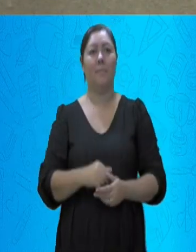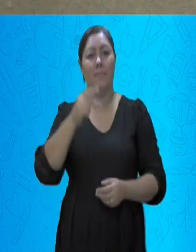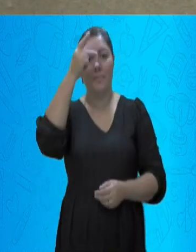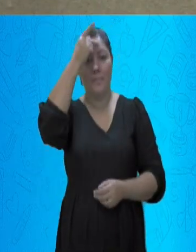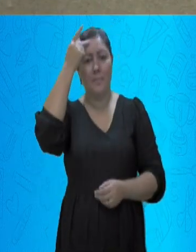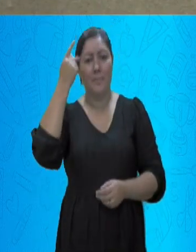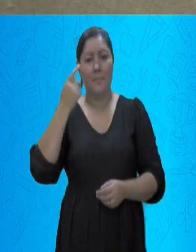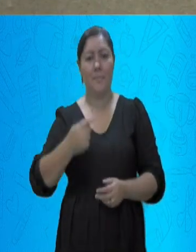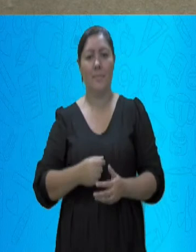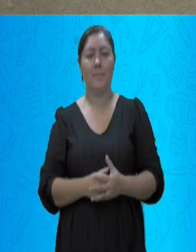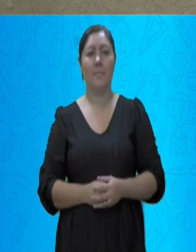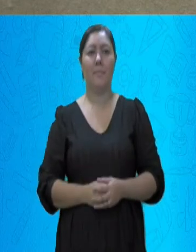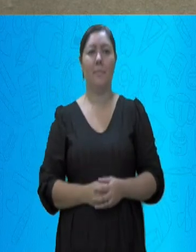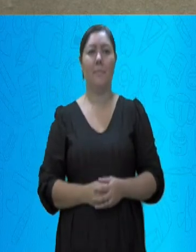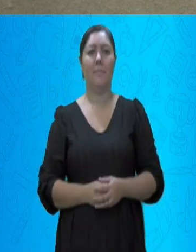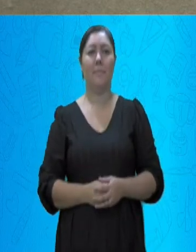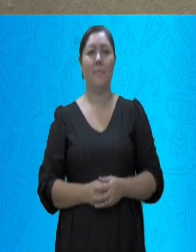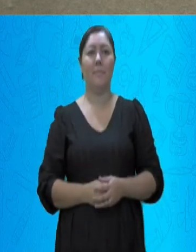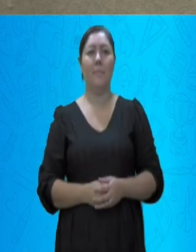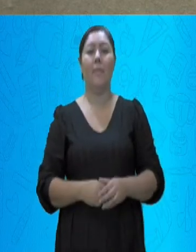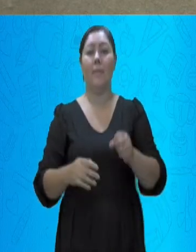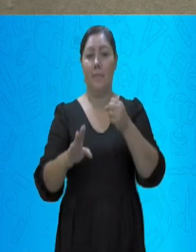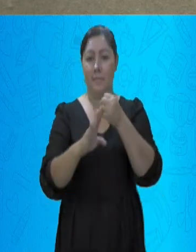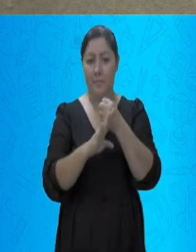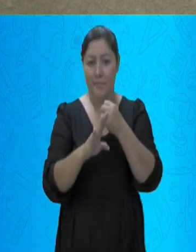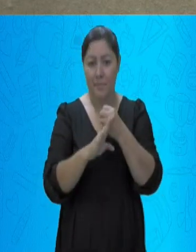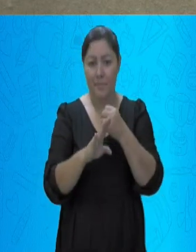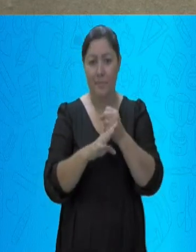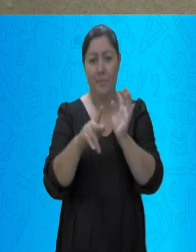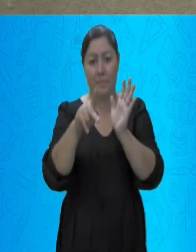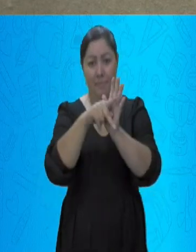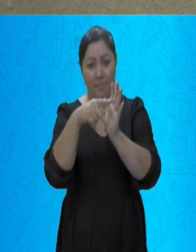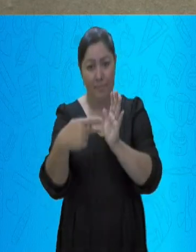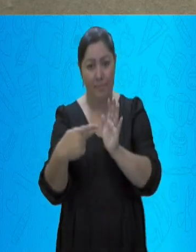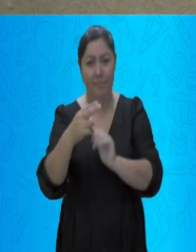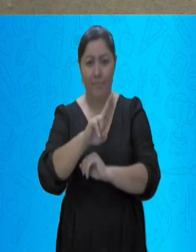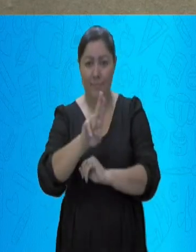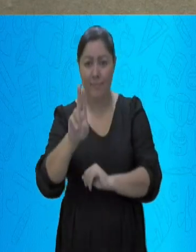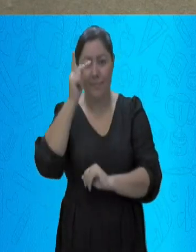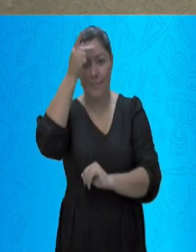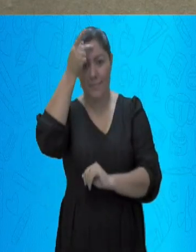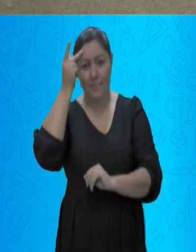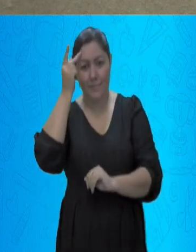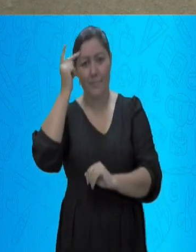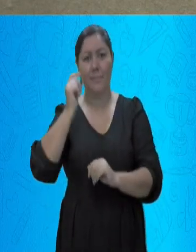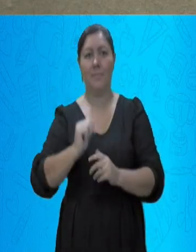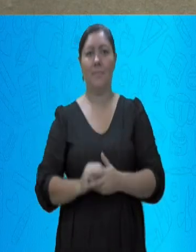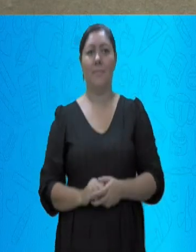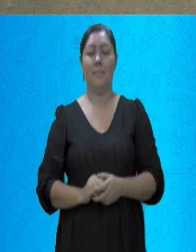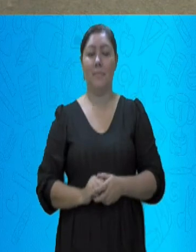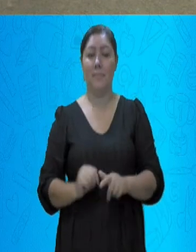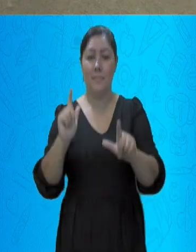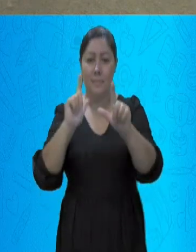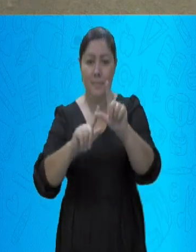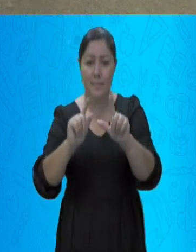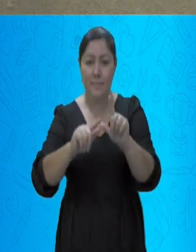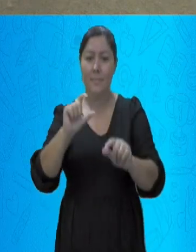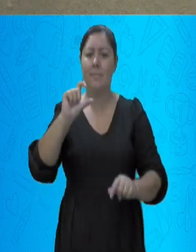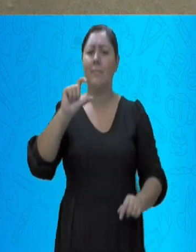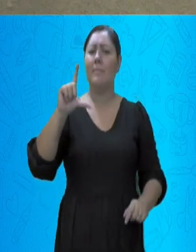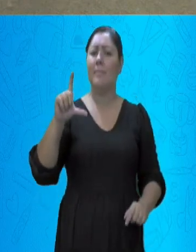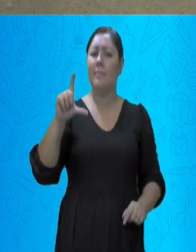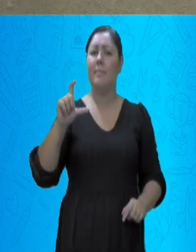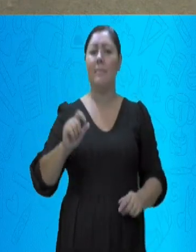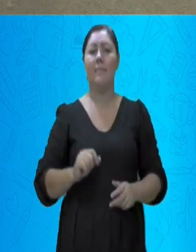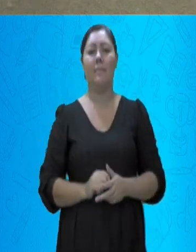aqui é um substantivo próprio, é um nome de uma pessoa. Então, olha como ele aparece, com letra maiúscula. Professora, mas